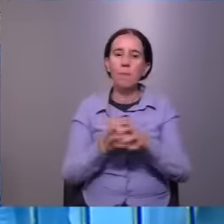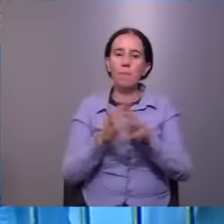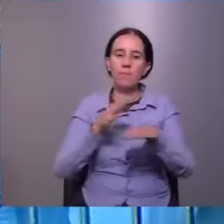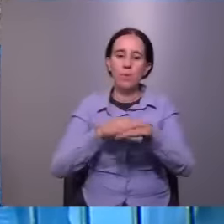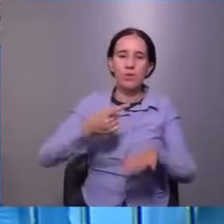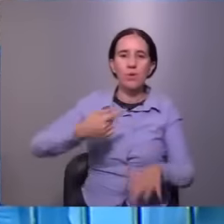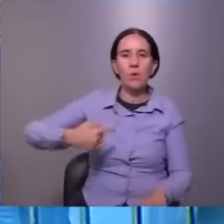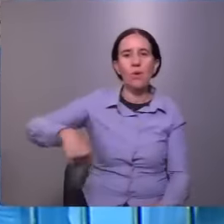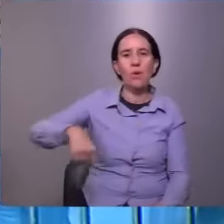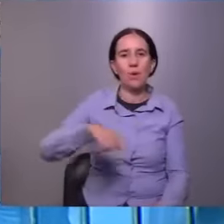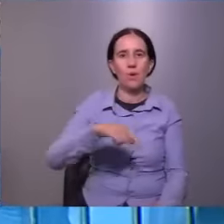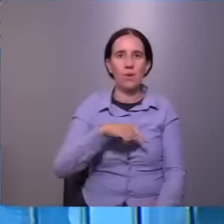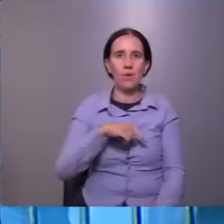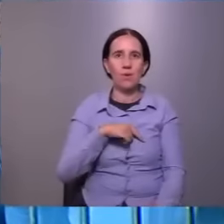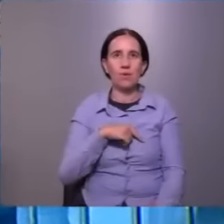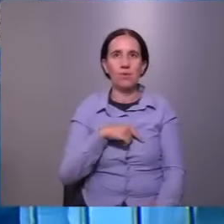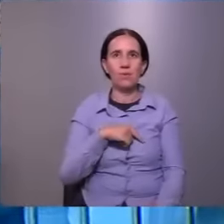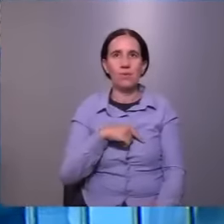Santa